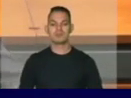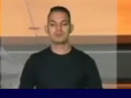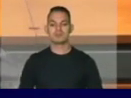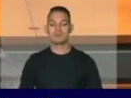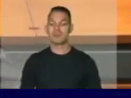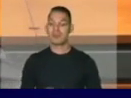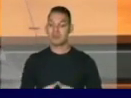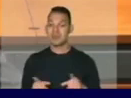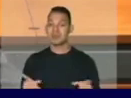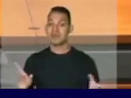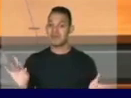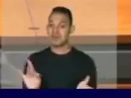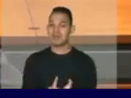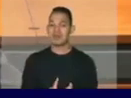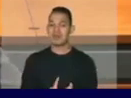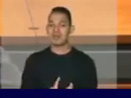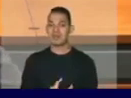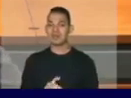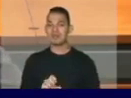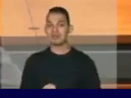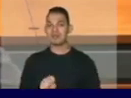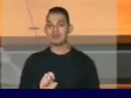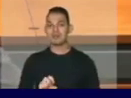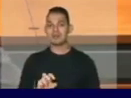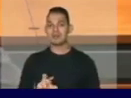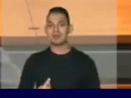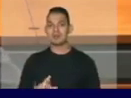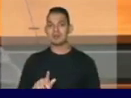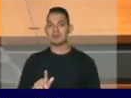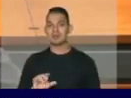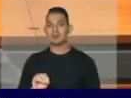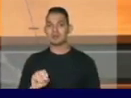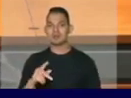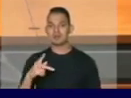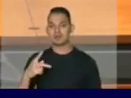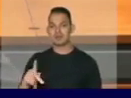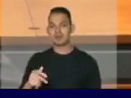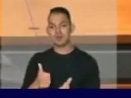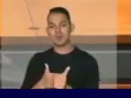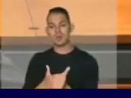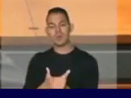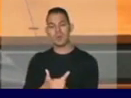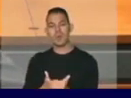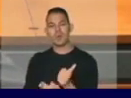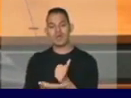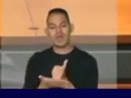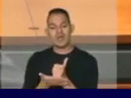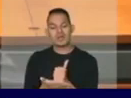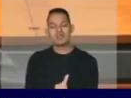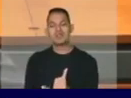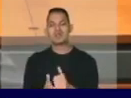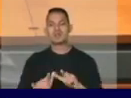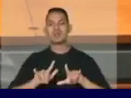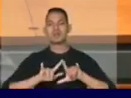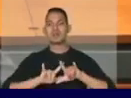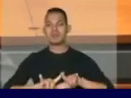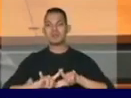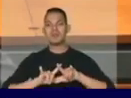Mas a verdade, senhor Sérgio, é que o senhor é um capanga. Capanga da